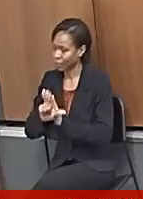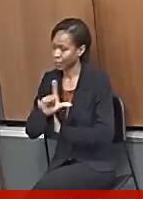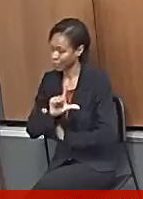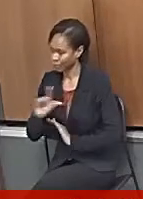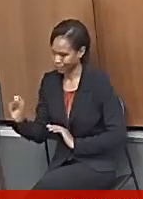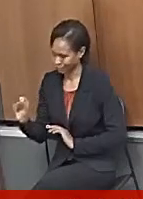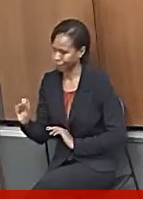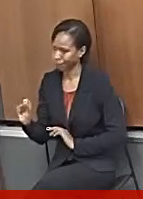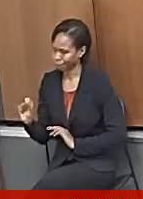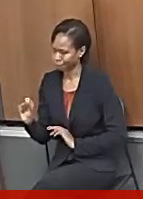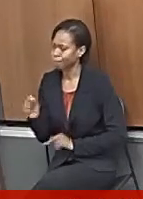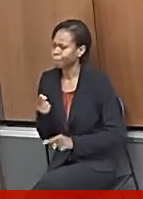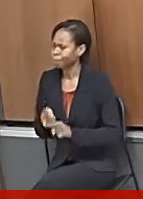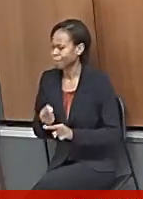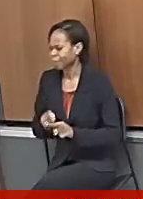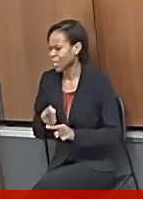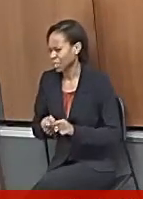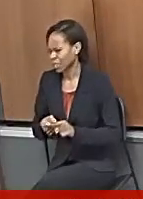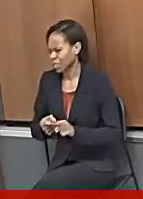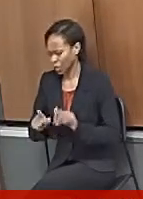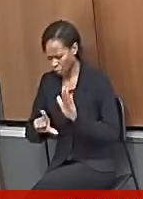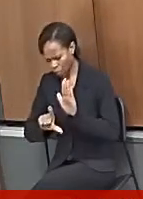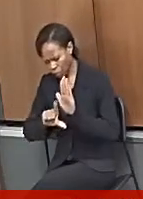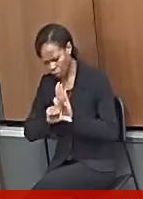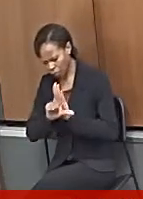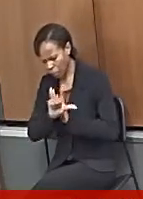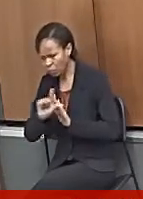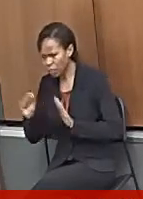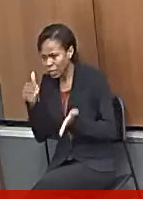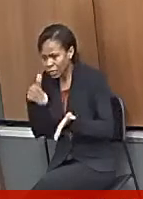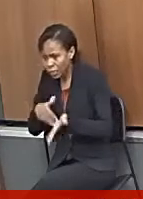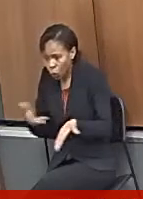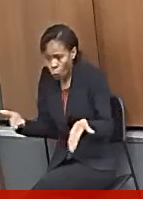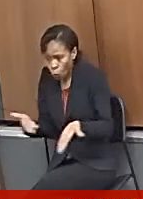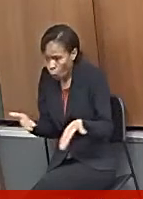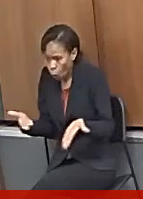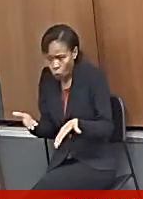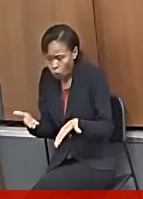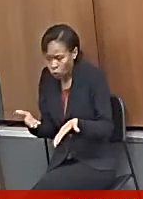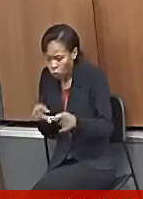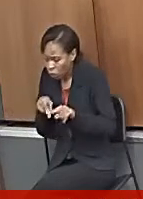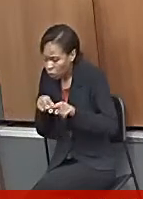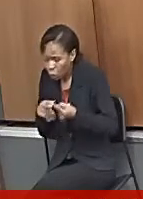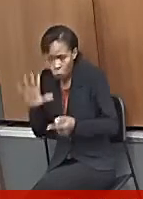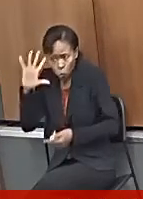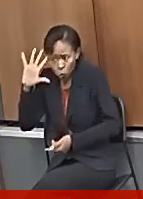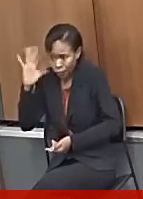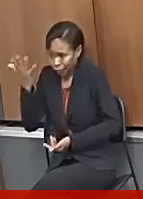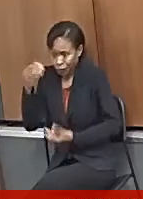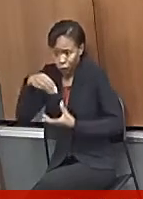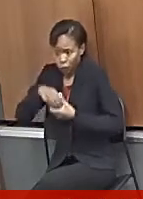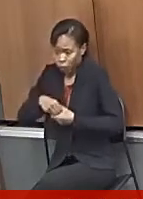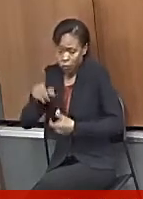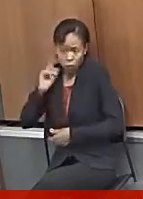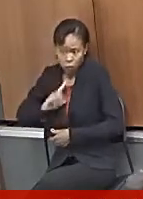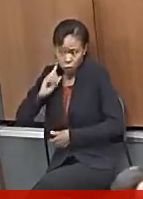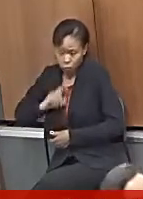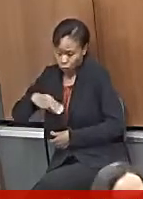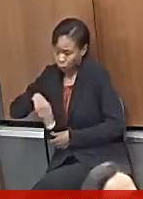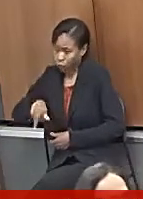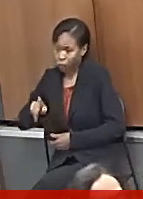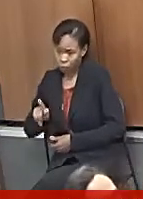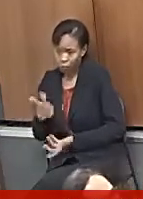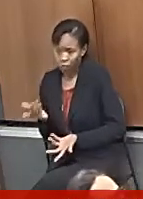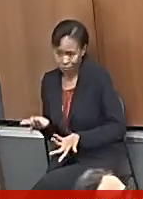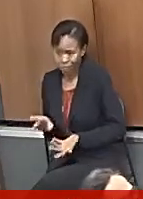porque é que a lei sem até hoje não foi ajustada no estado de minas gerais o nosso né o nosso